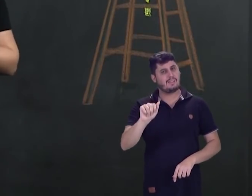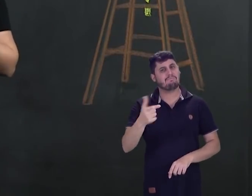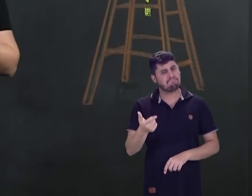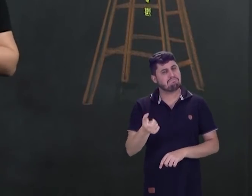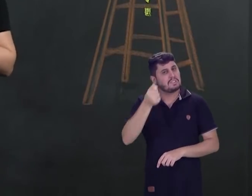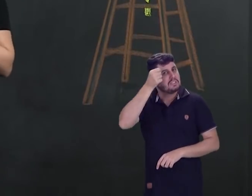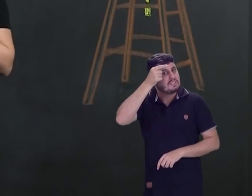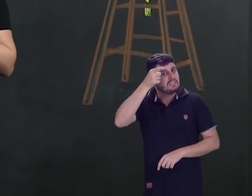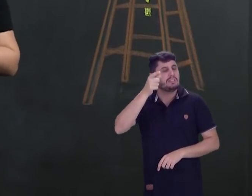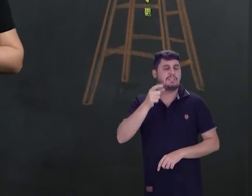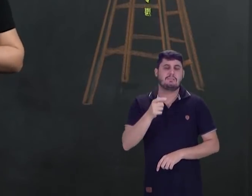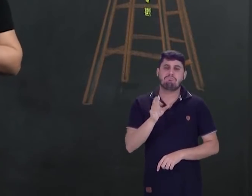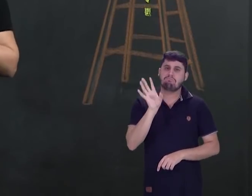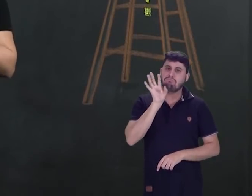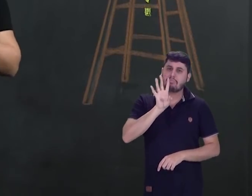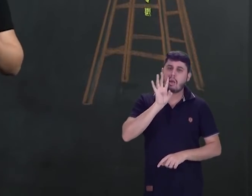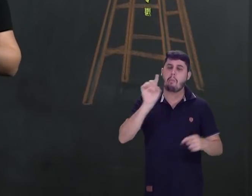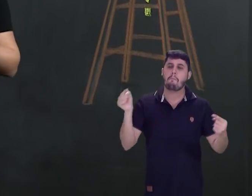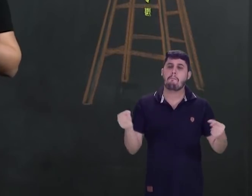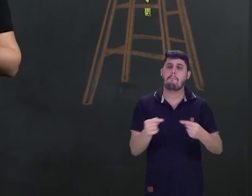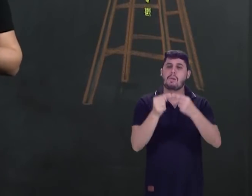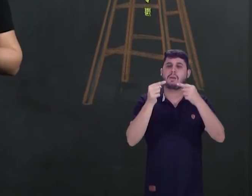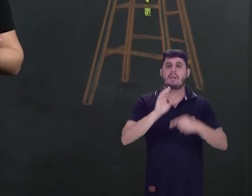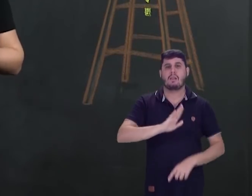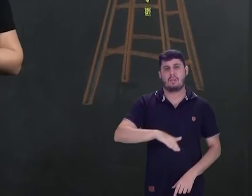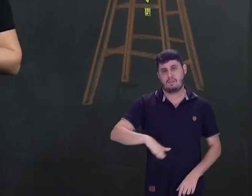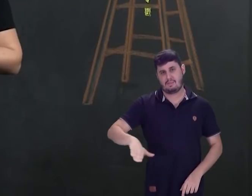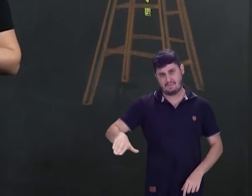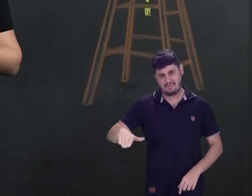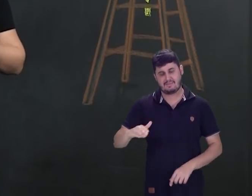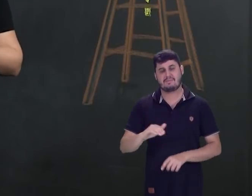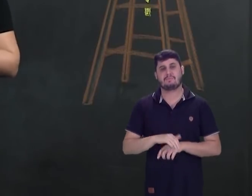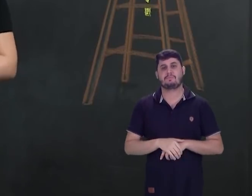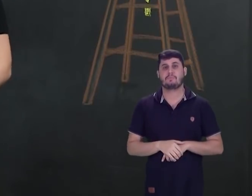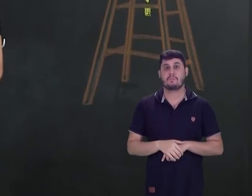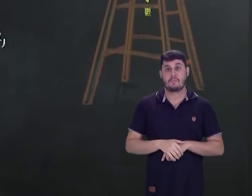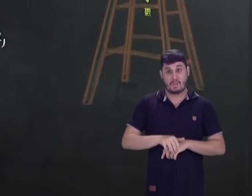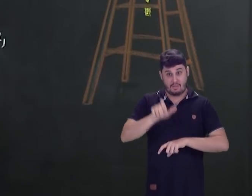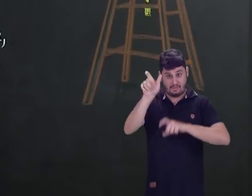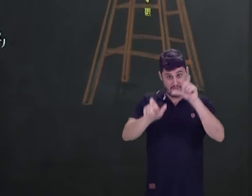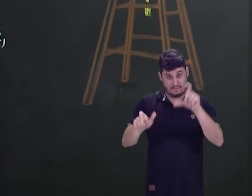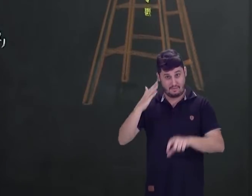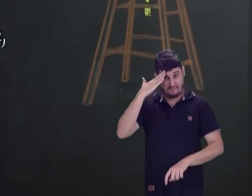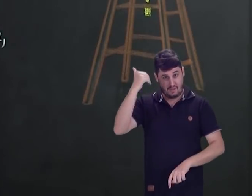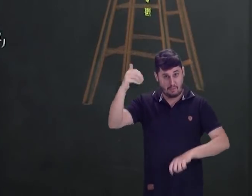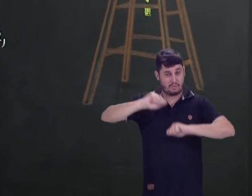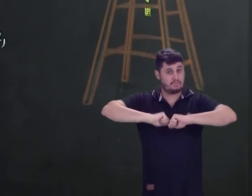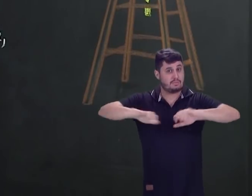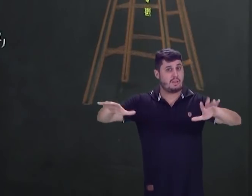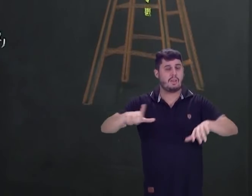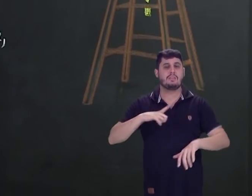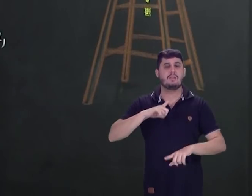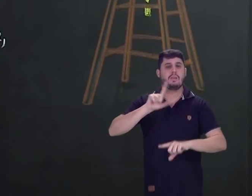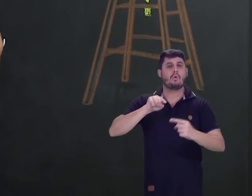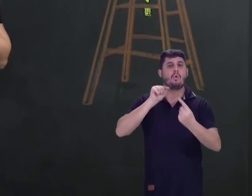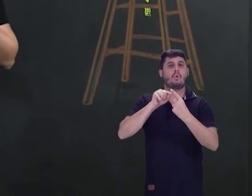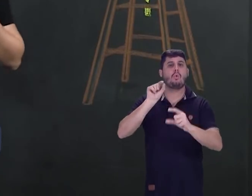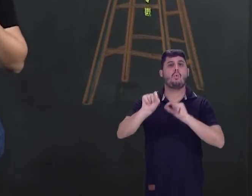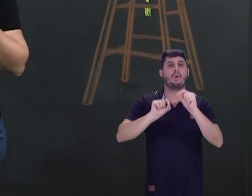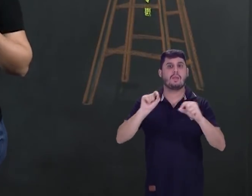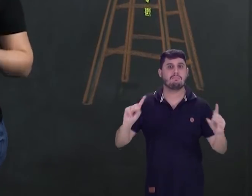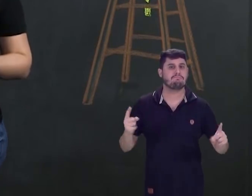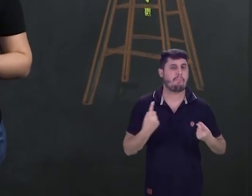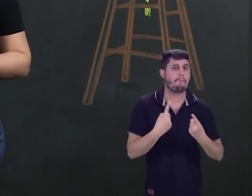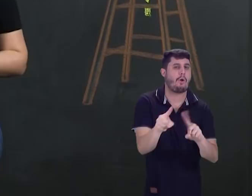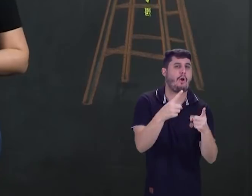ao acaso e ele faz referência à linguagem infantil mesmo. E assim, esses caras desse estilo aqui, eles tinham essa ideia justamente